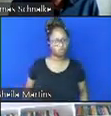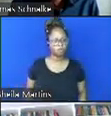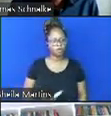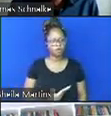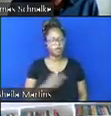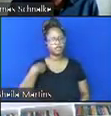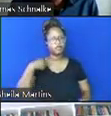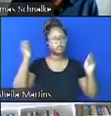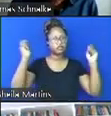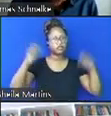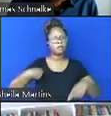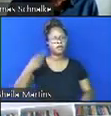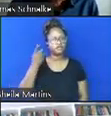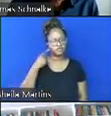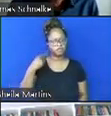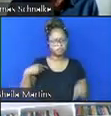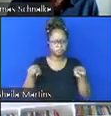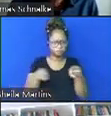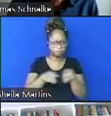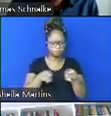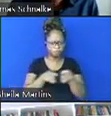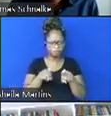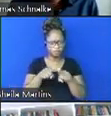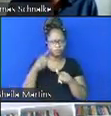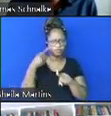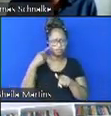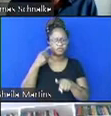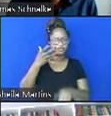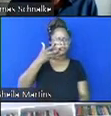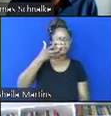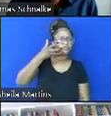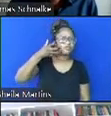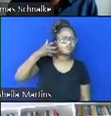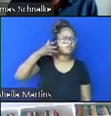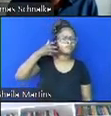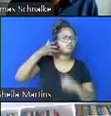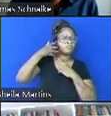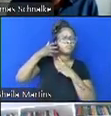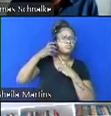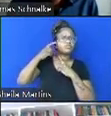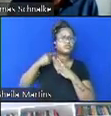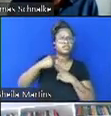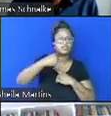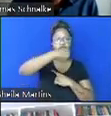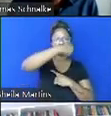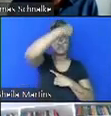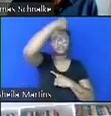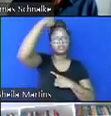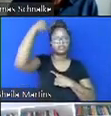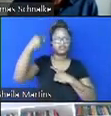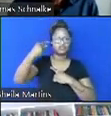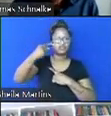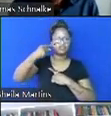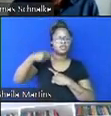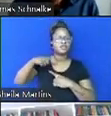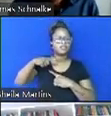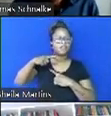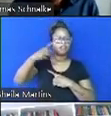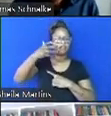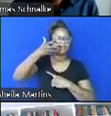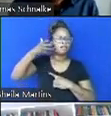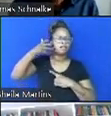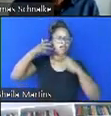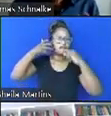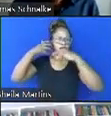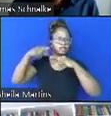Podemos ver aqui a linha divisória que percorre a face. Na parte superior,